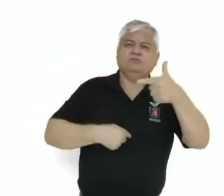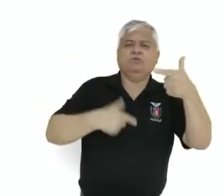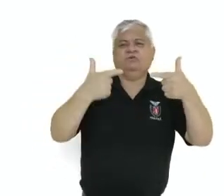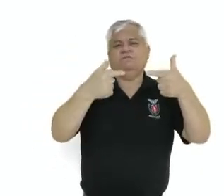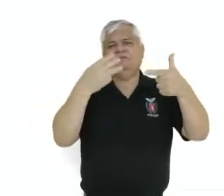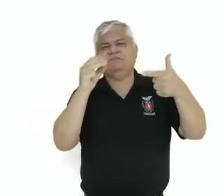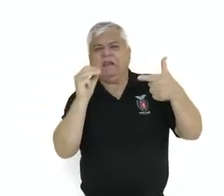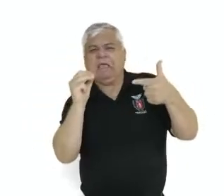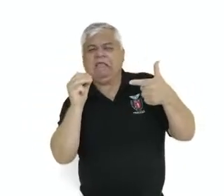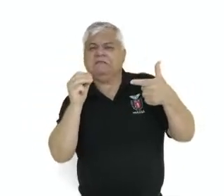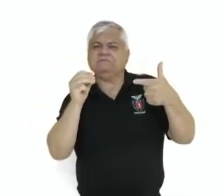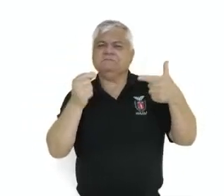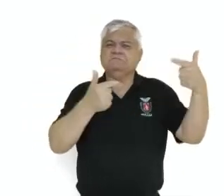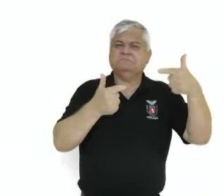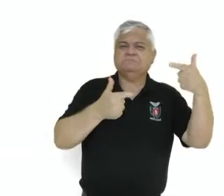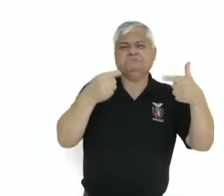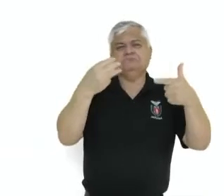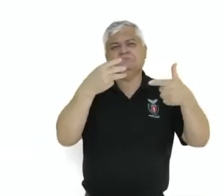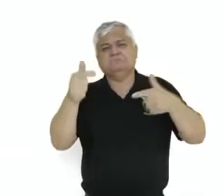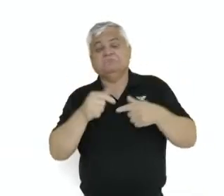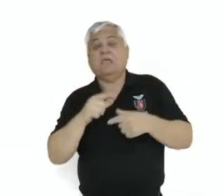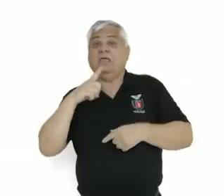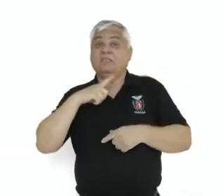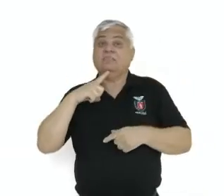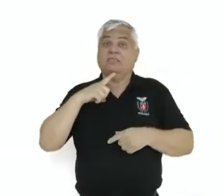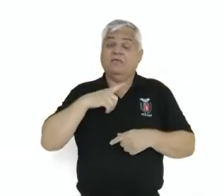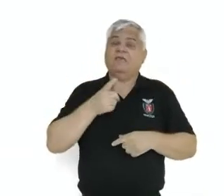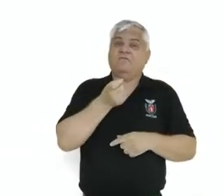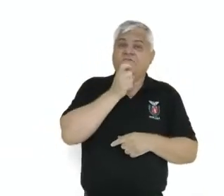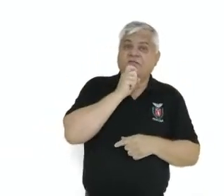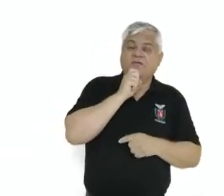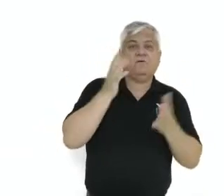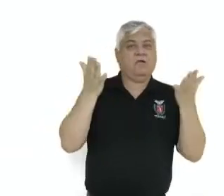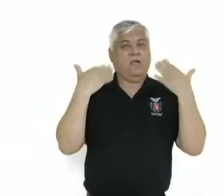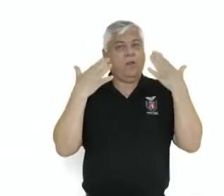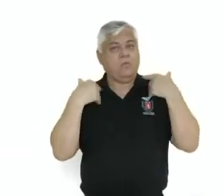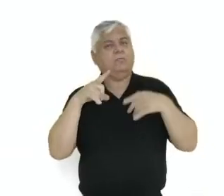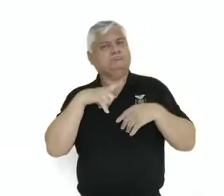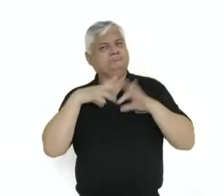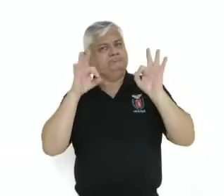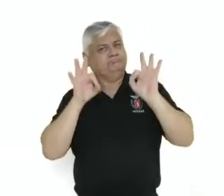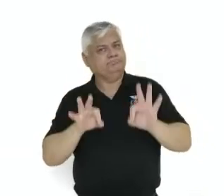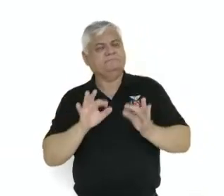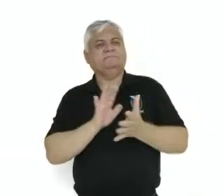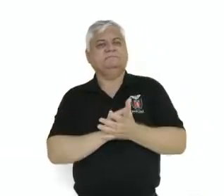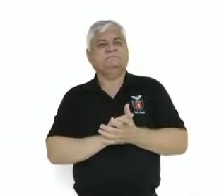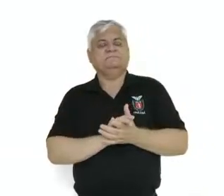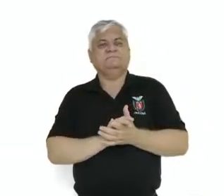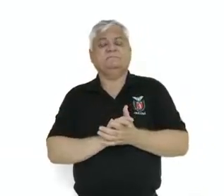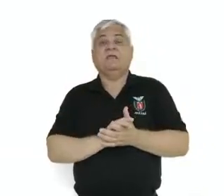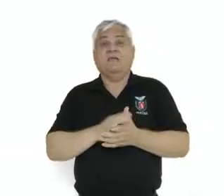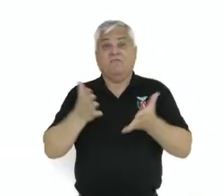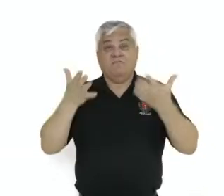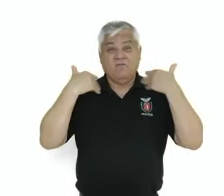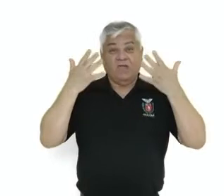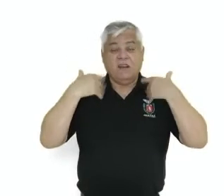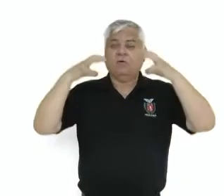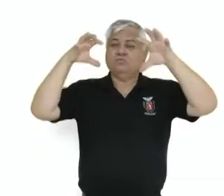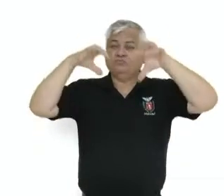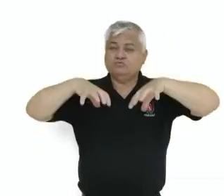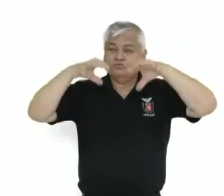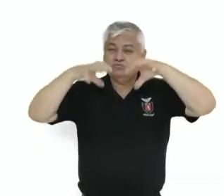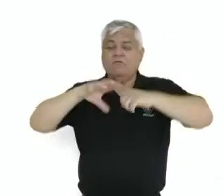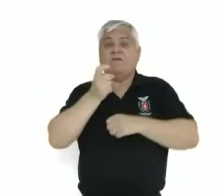23 graus, com duas estações bem definidas, os verões são chuvosos, os invernos são secos,